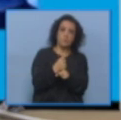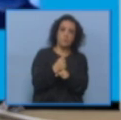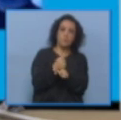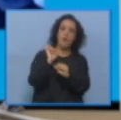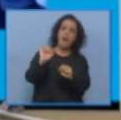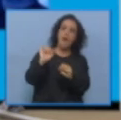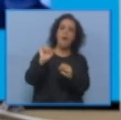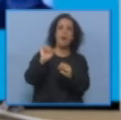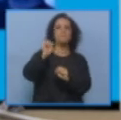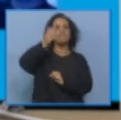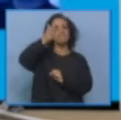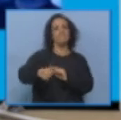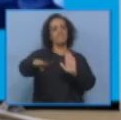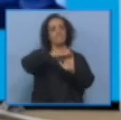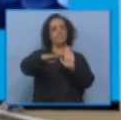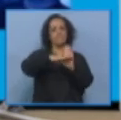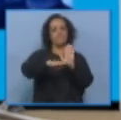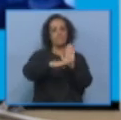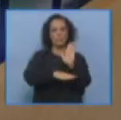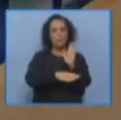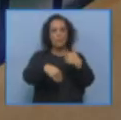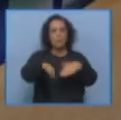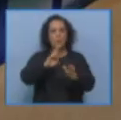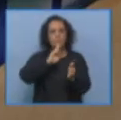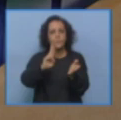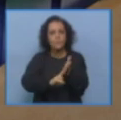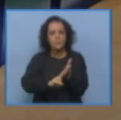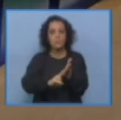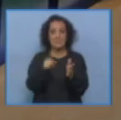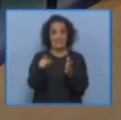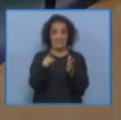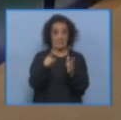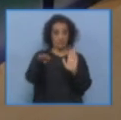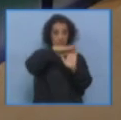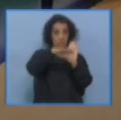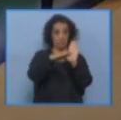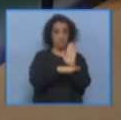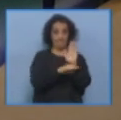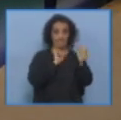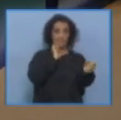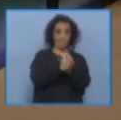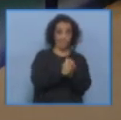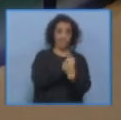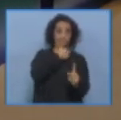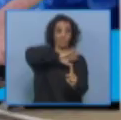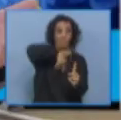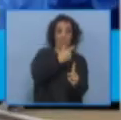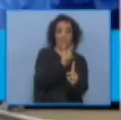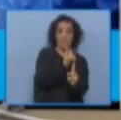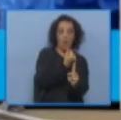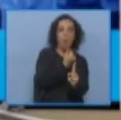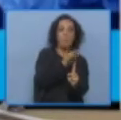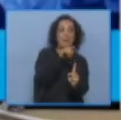sua ortodoxia, temos que ver, no entanto, que ela, a par dessa ortodoxia financeira, era a mulher que abriu